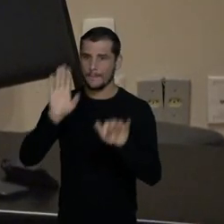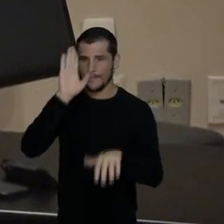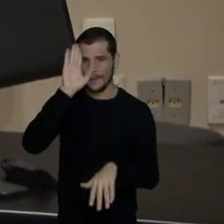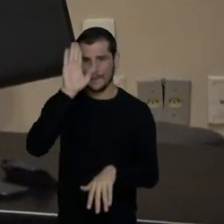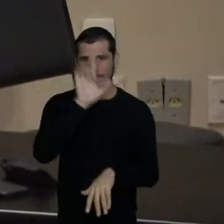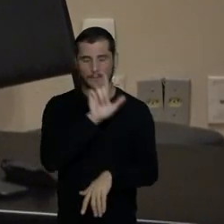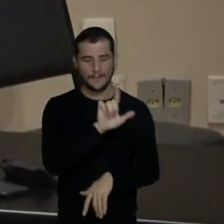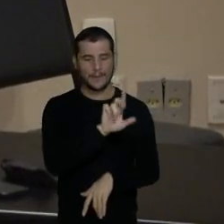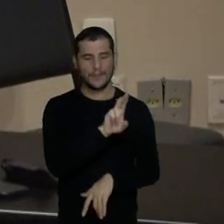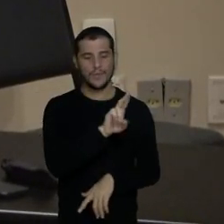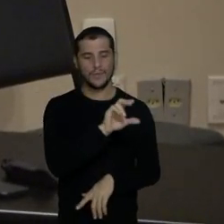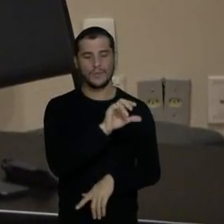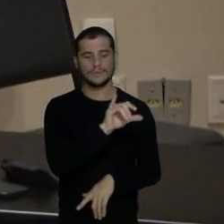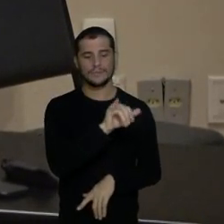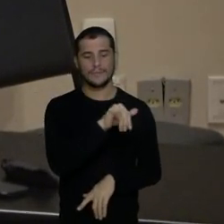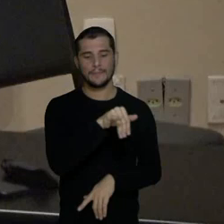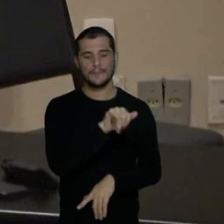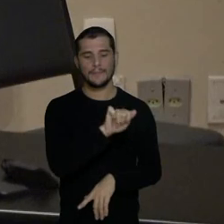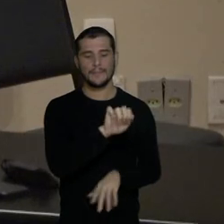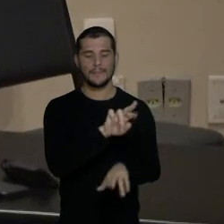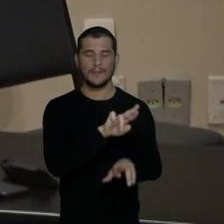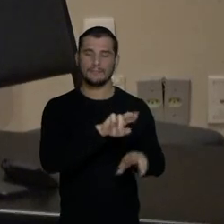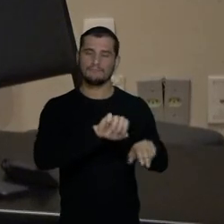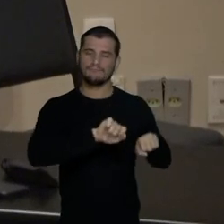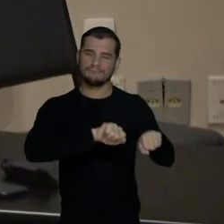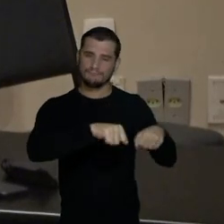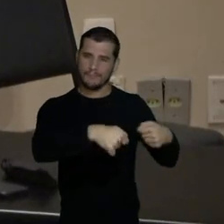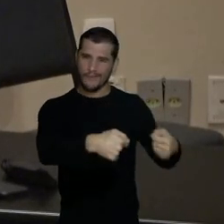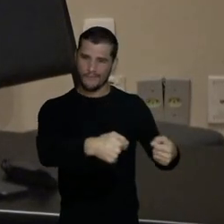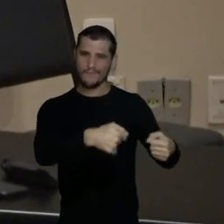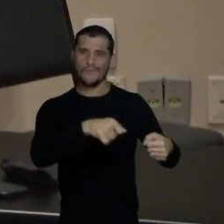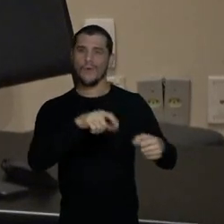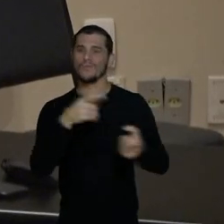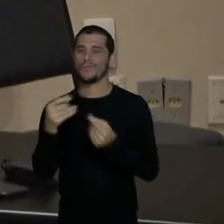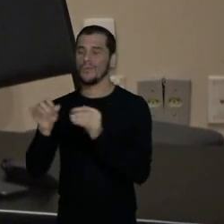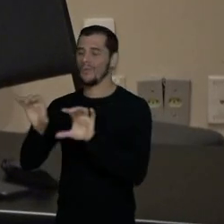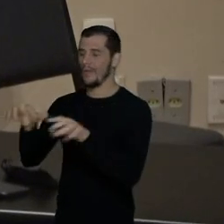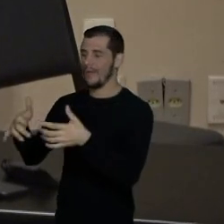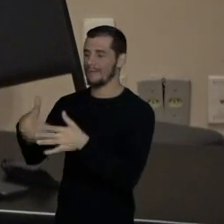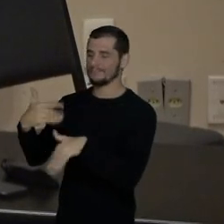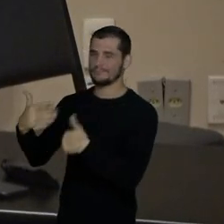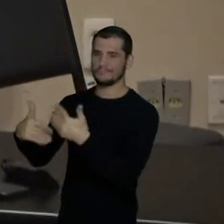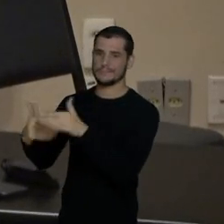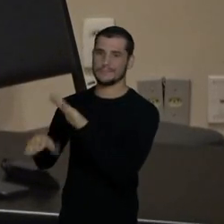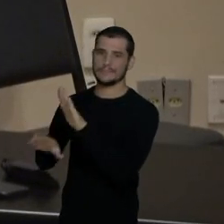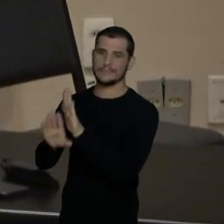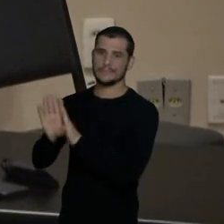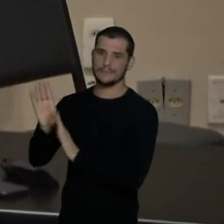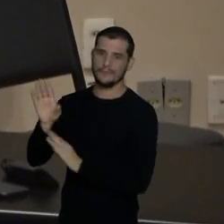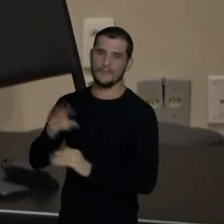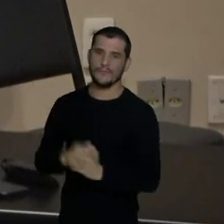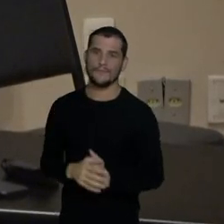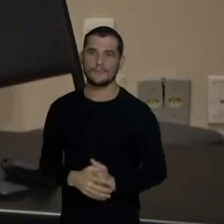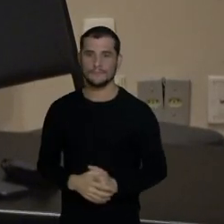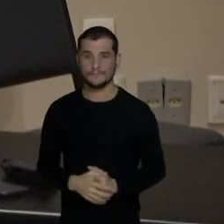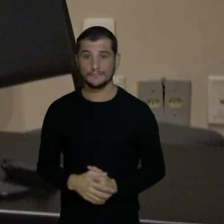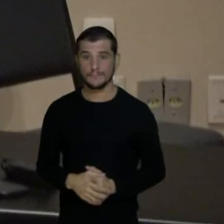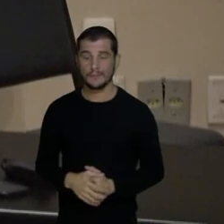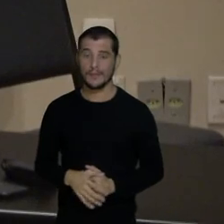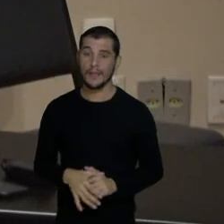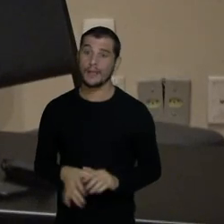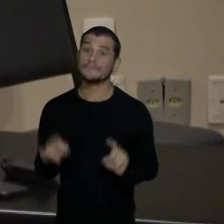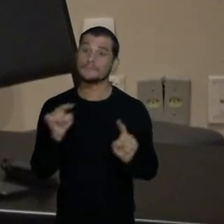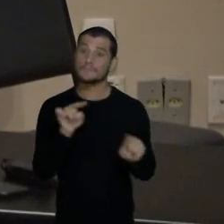possível para que o núcleo desenvolver estivesse presente e e de certa maneira a gente não vai falar